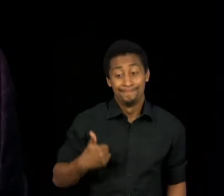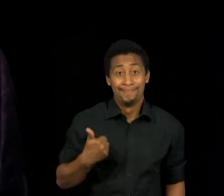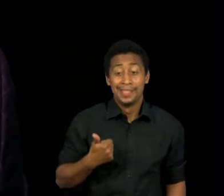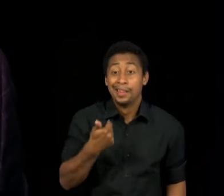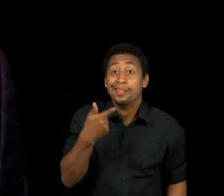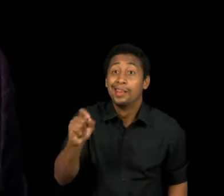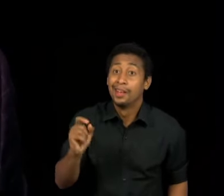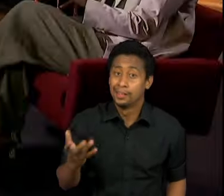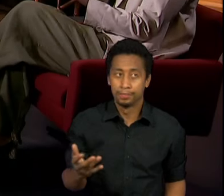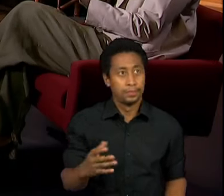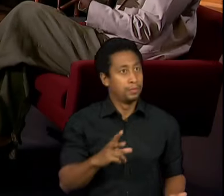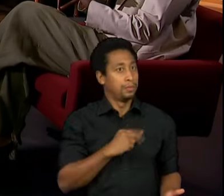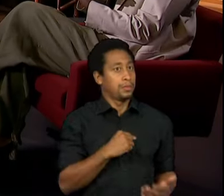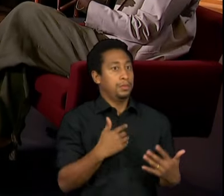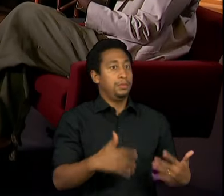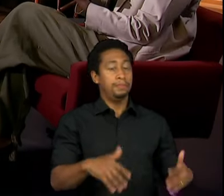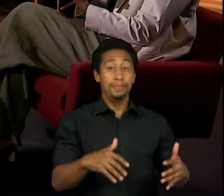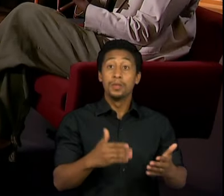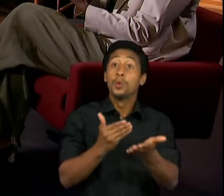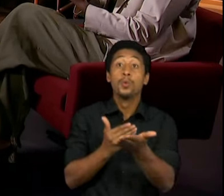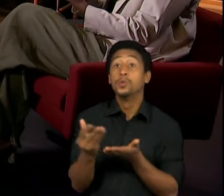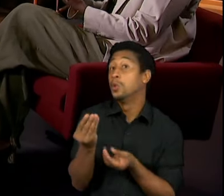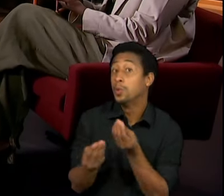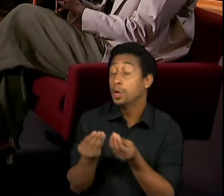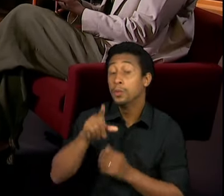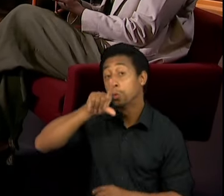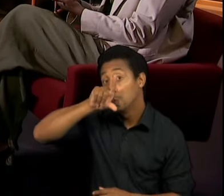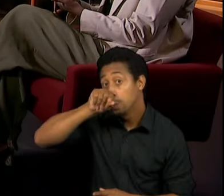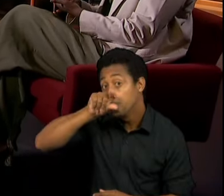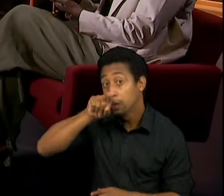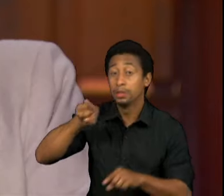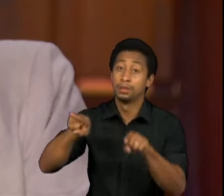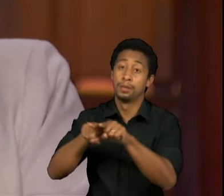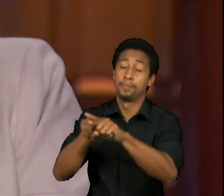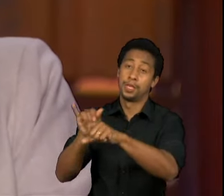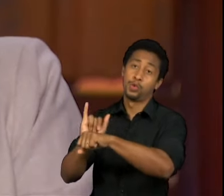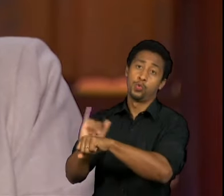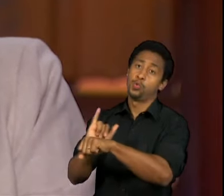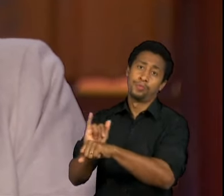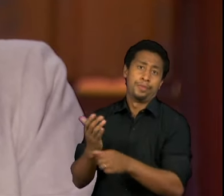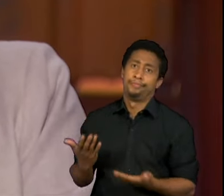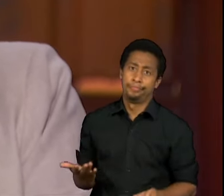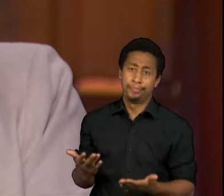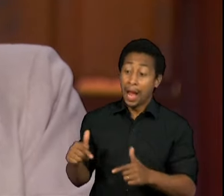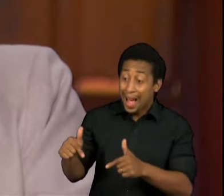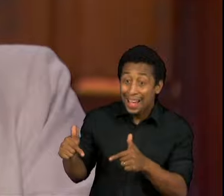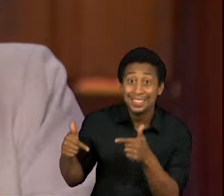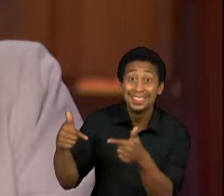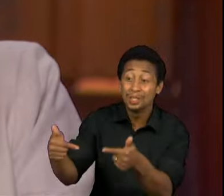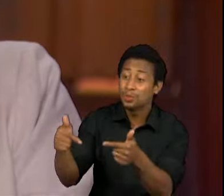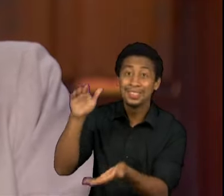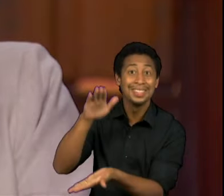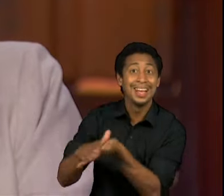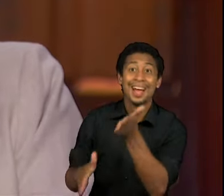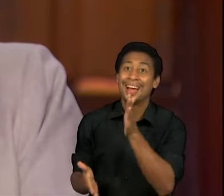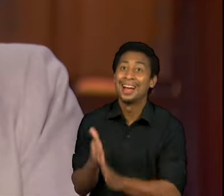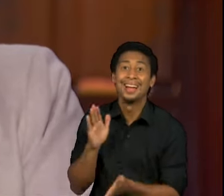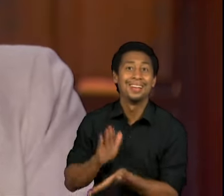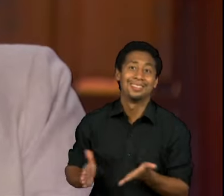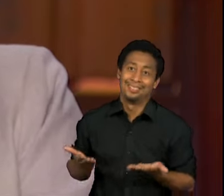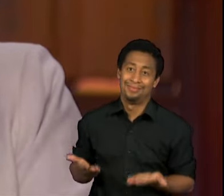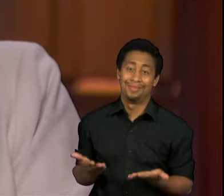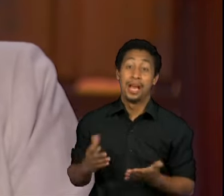uma cena dantesca que nós começou no Twitter e no YouTube e nada foi feito e ficou aqui um fim de semana inteiro